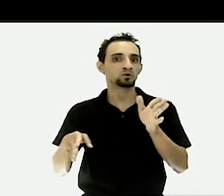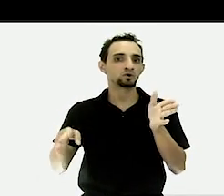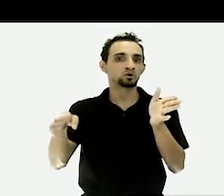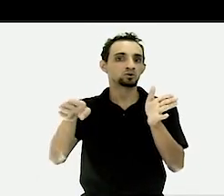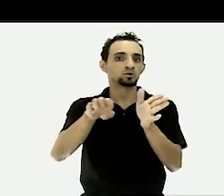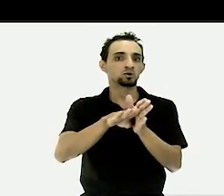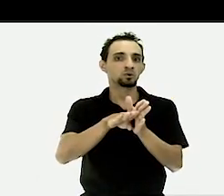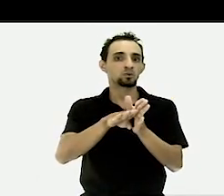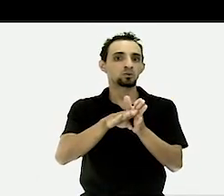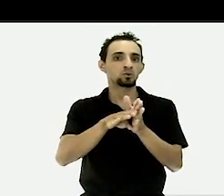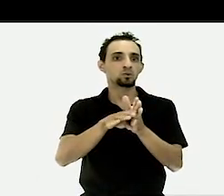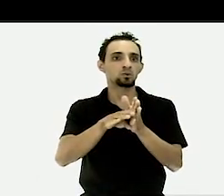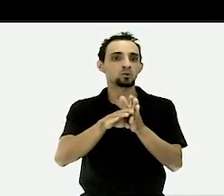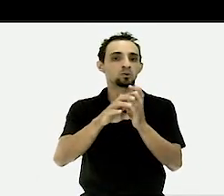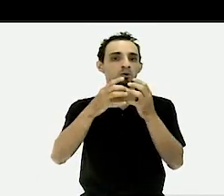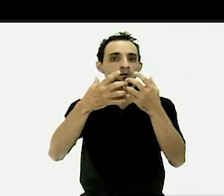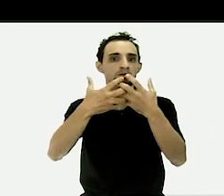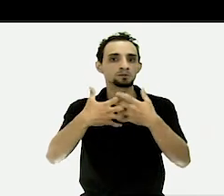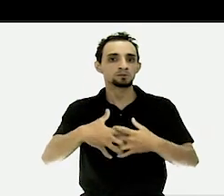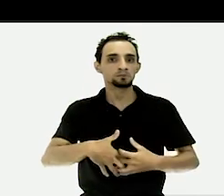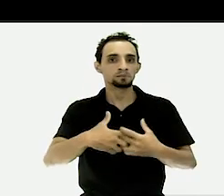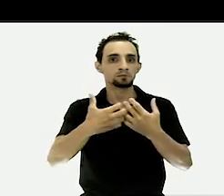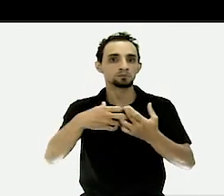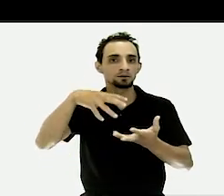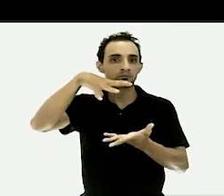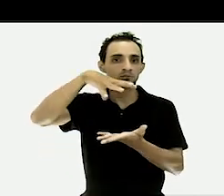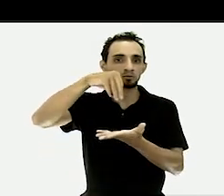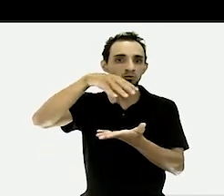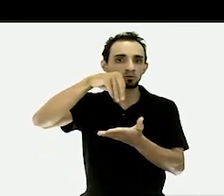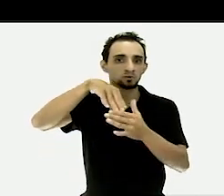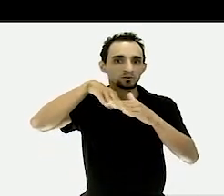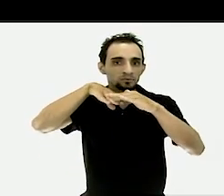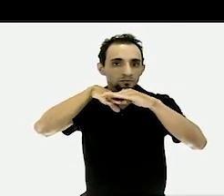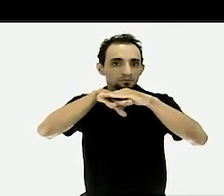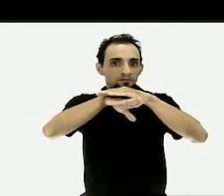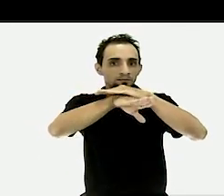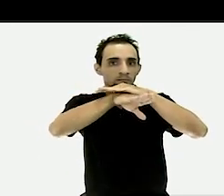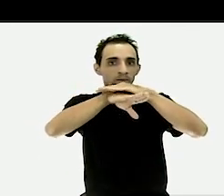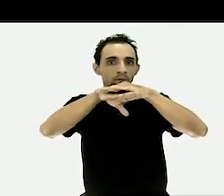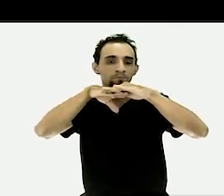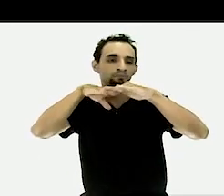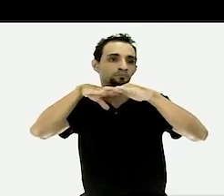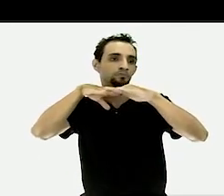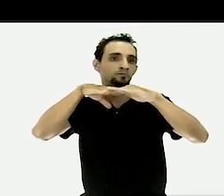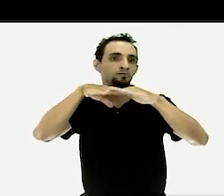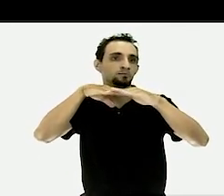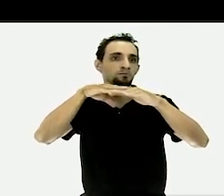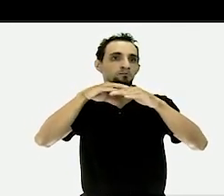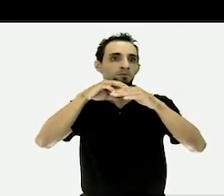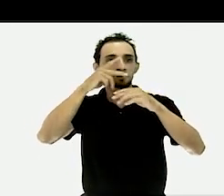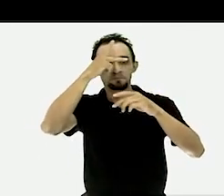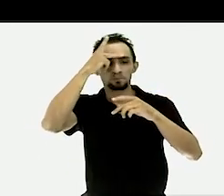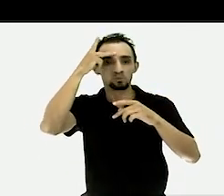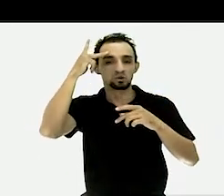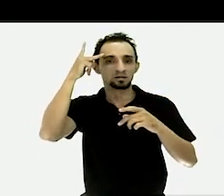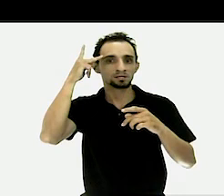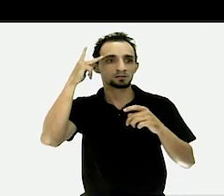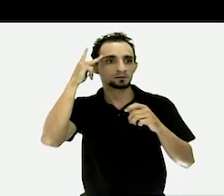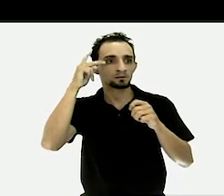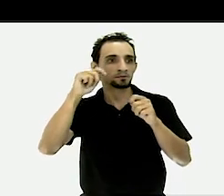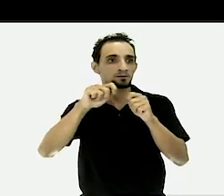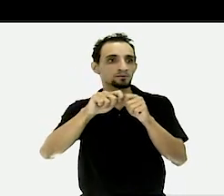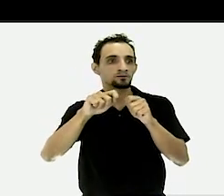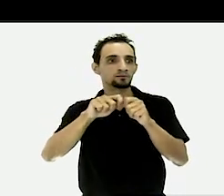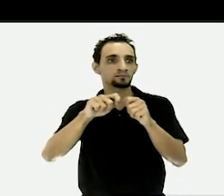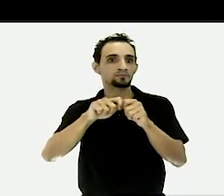do país, aqui na cidade de Agudos. Senhoras e senhores, é com muito agrado que eu venho dar essa notícia, fui